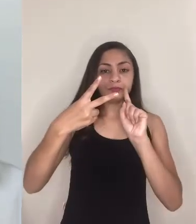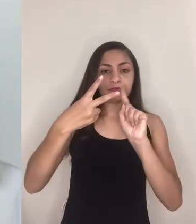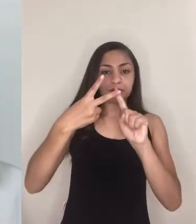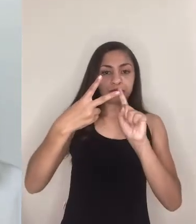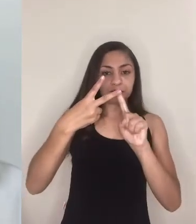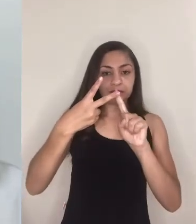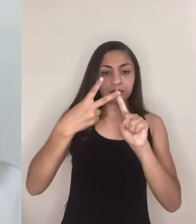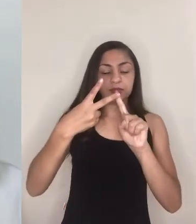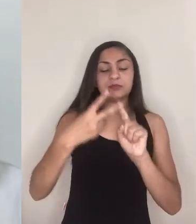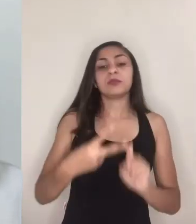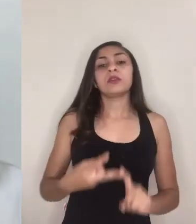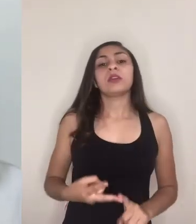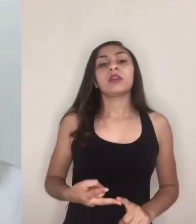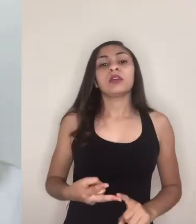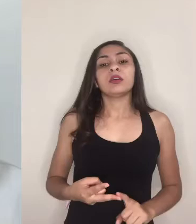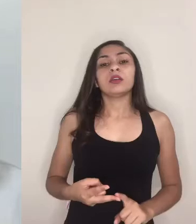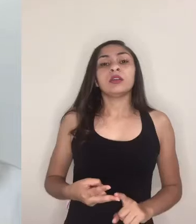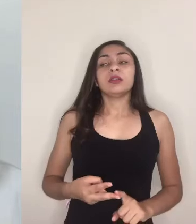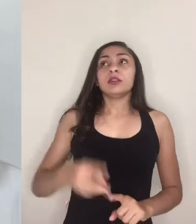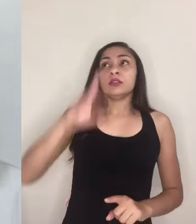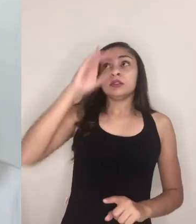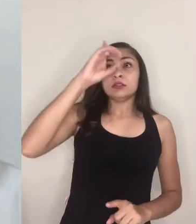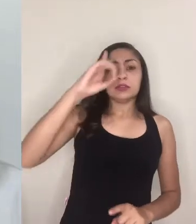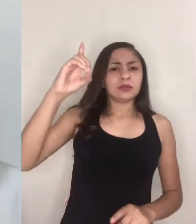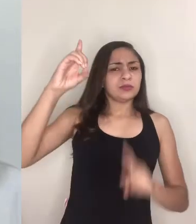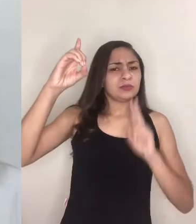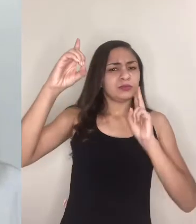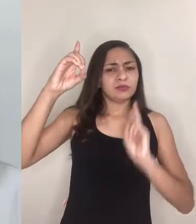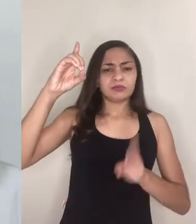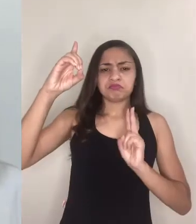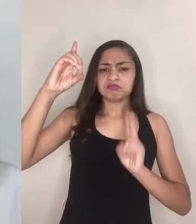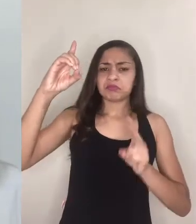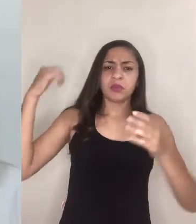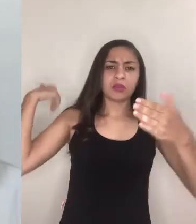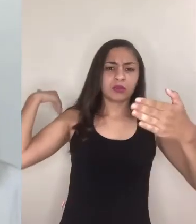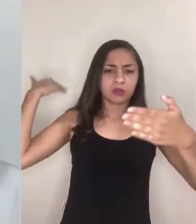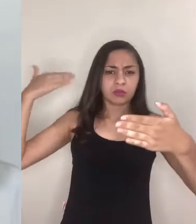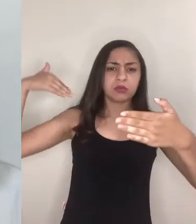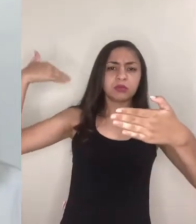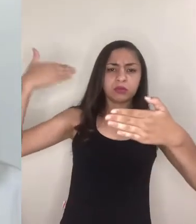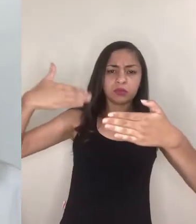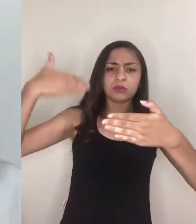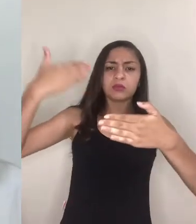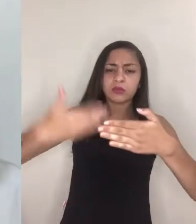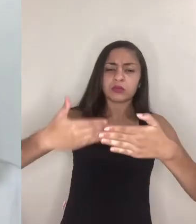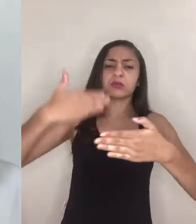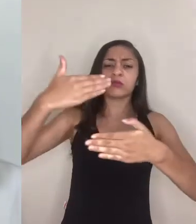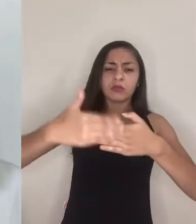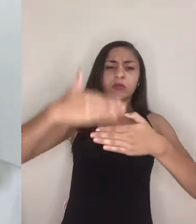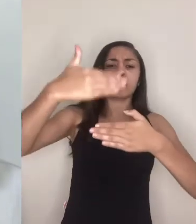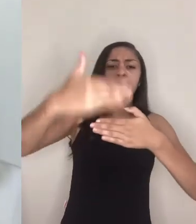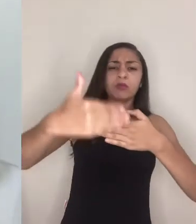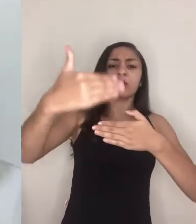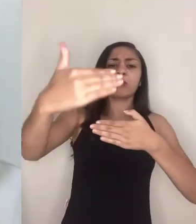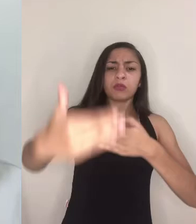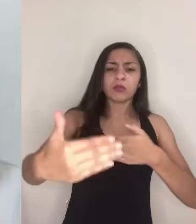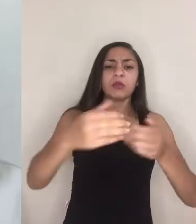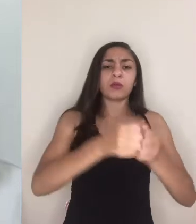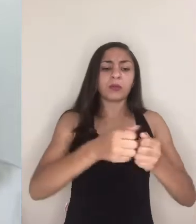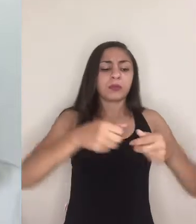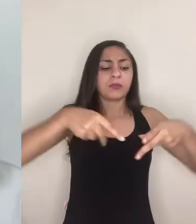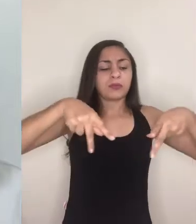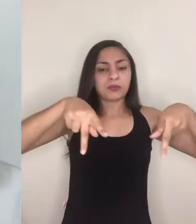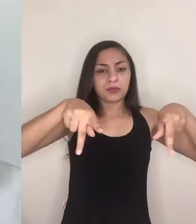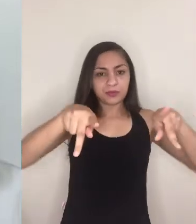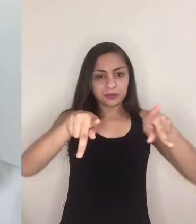esteve e continuamente estará fazendo com que o seu povo